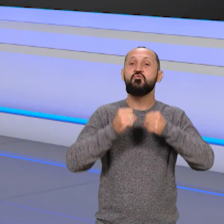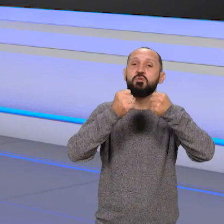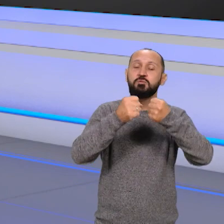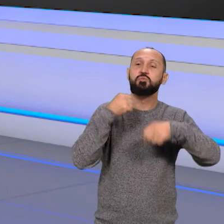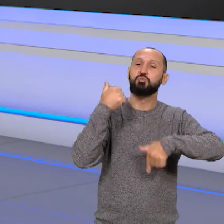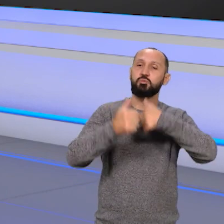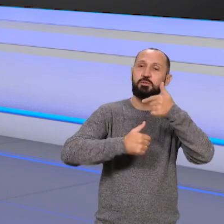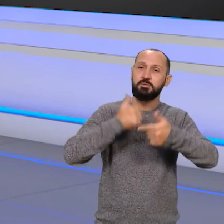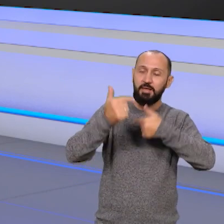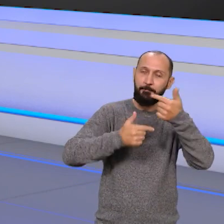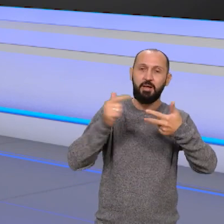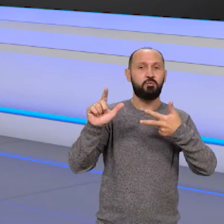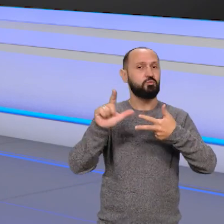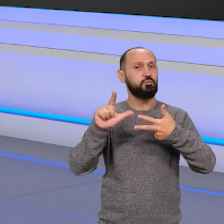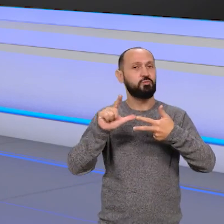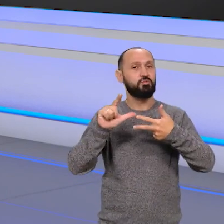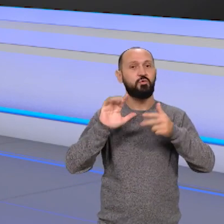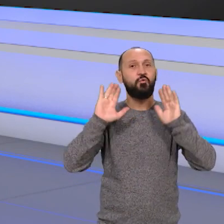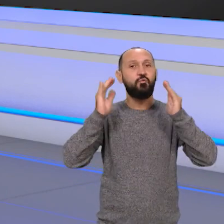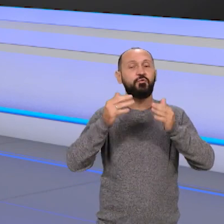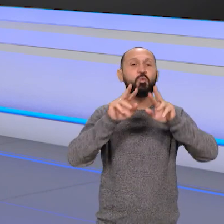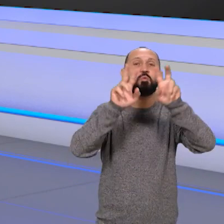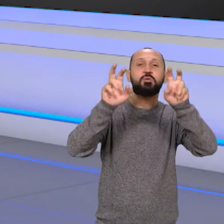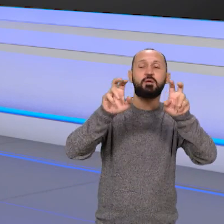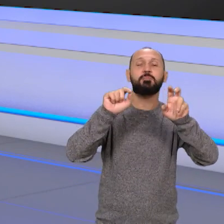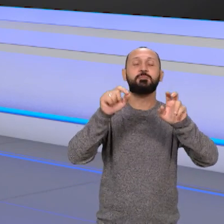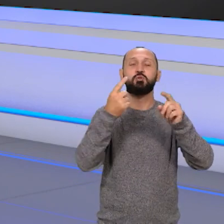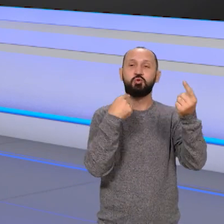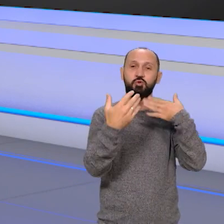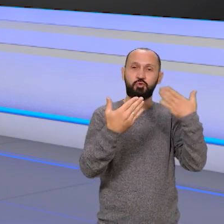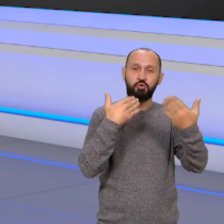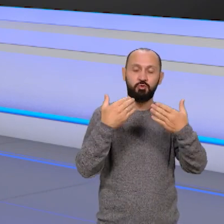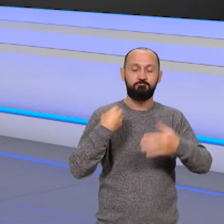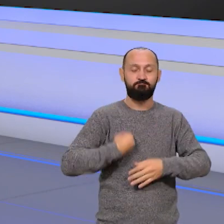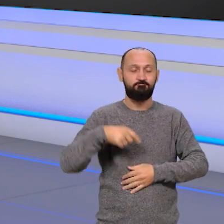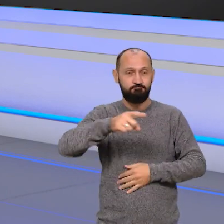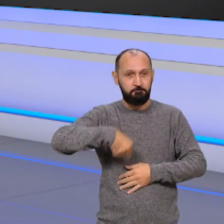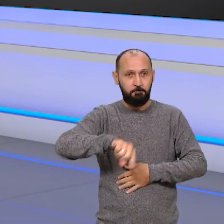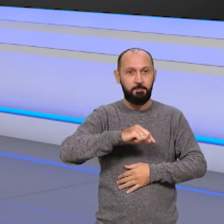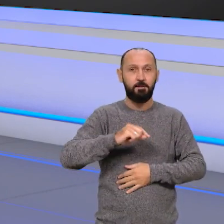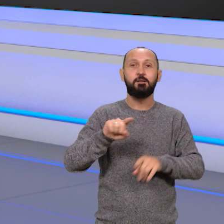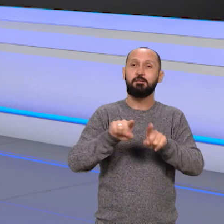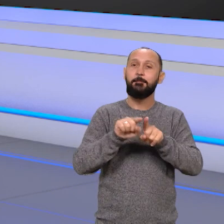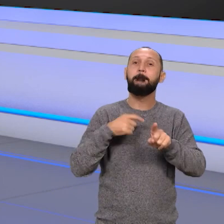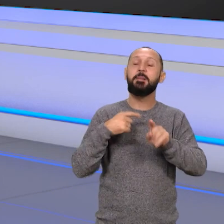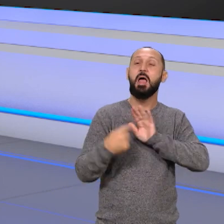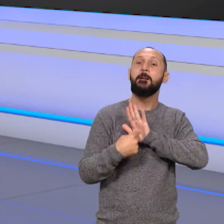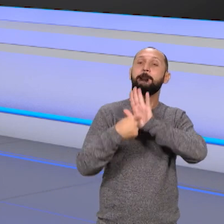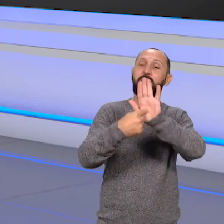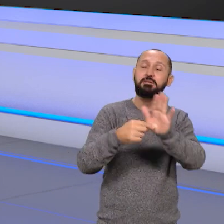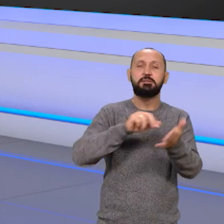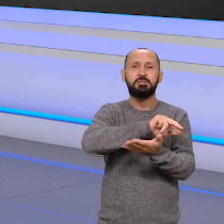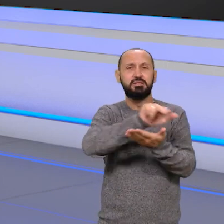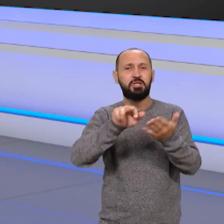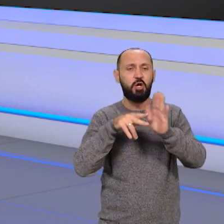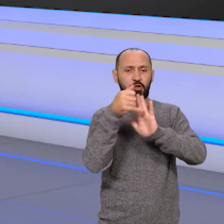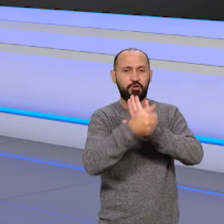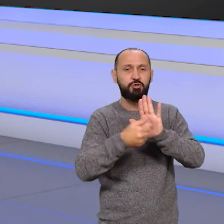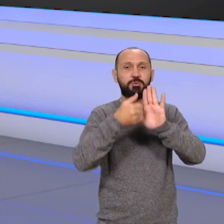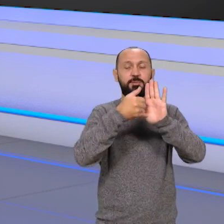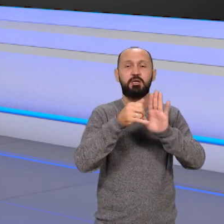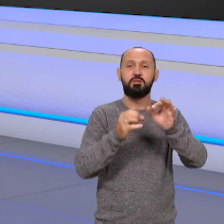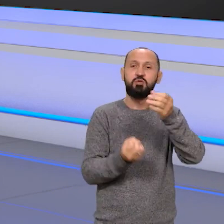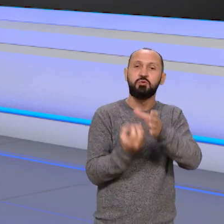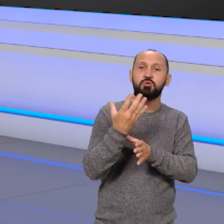o fortalecimento do poder legislativo foi o principal tema debatido entre os participantes, além de apresentações